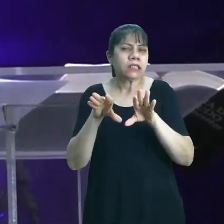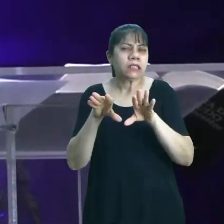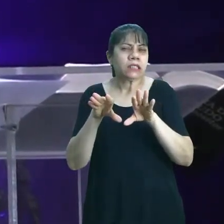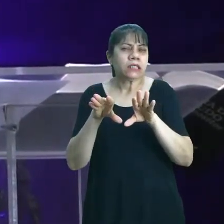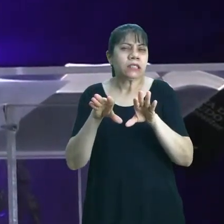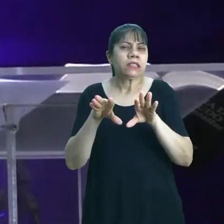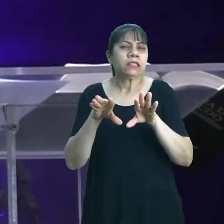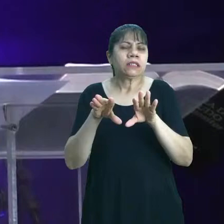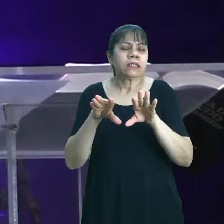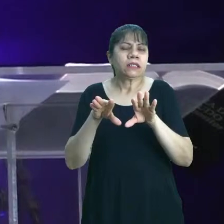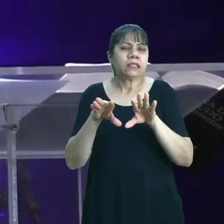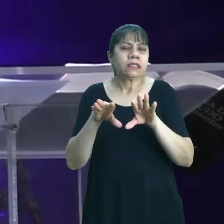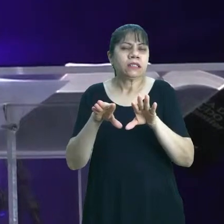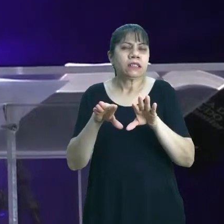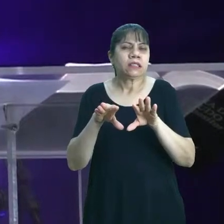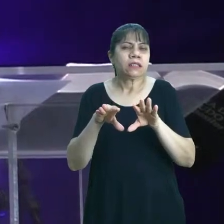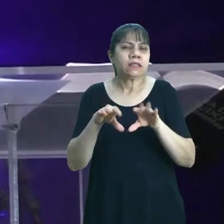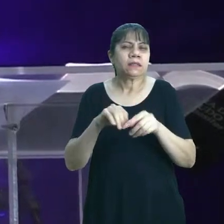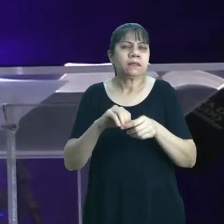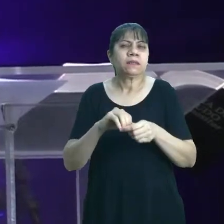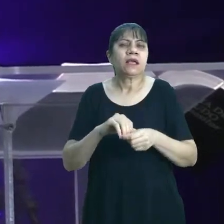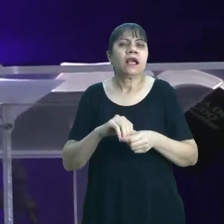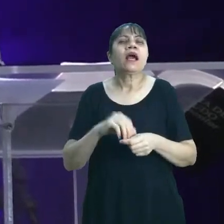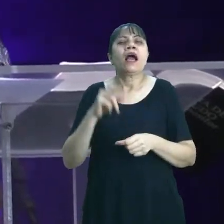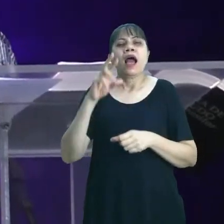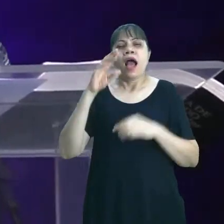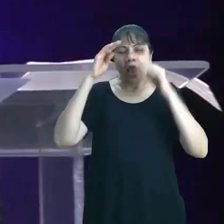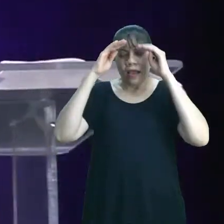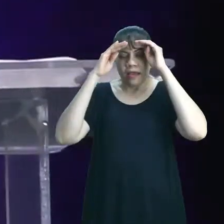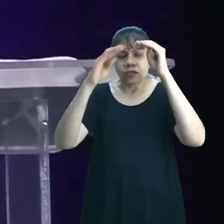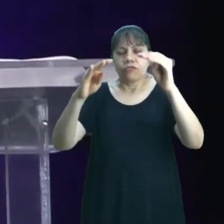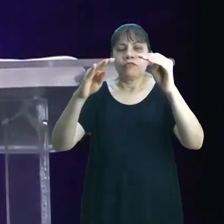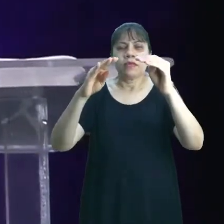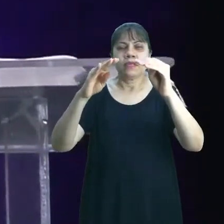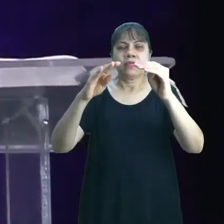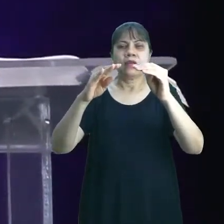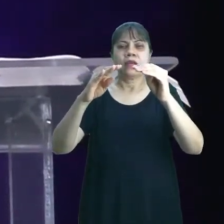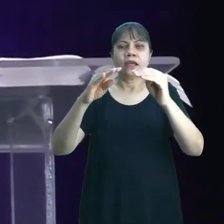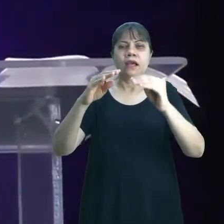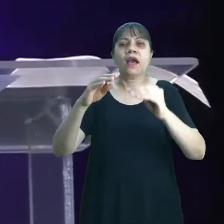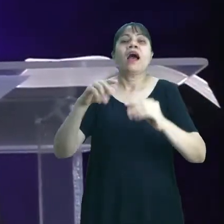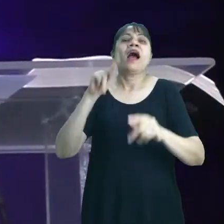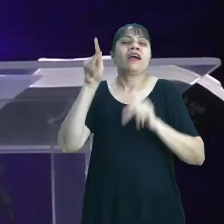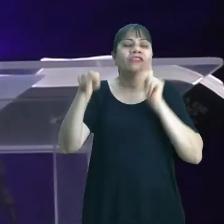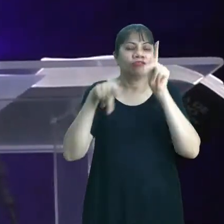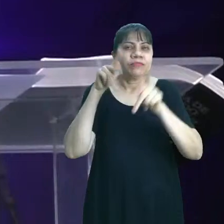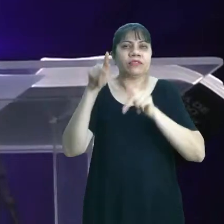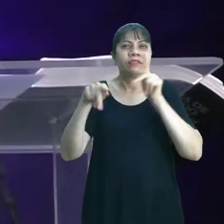ensine-os a respeitar as pessoas.